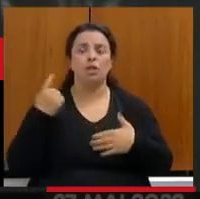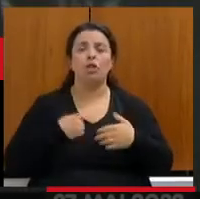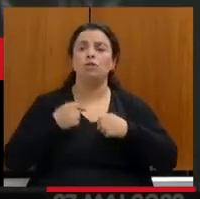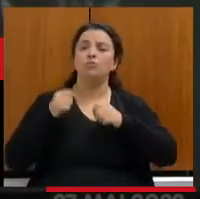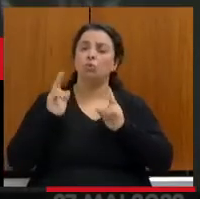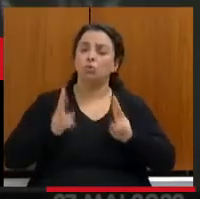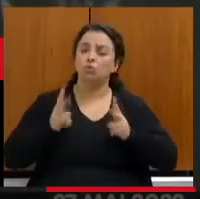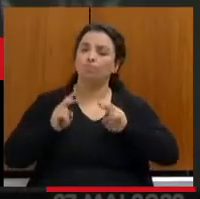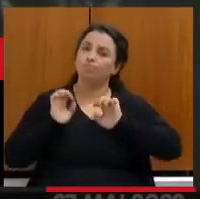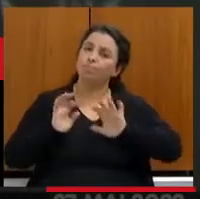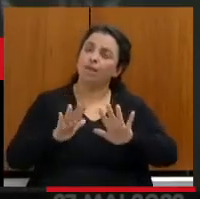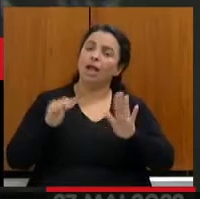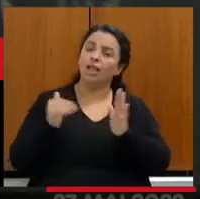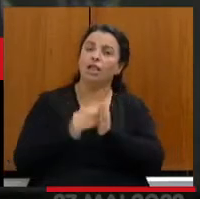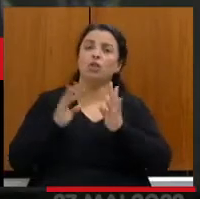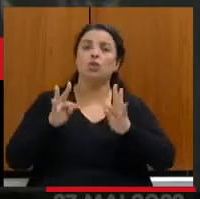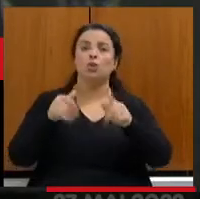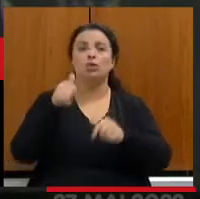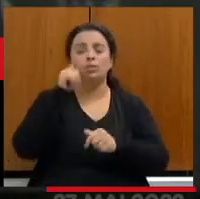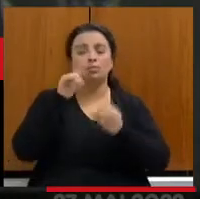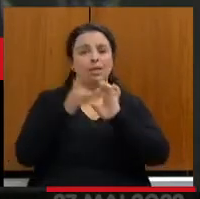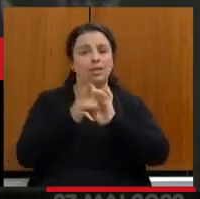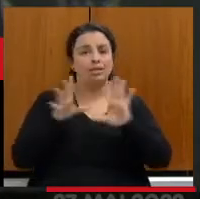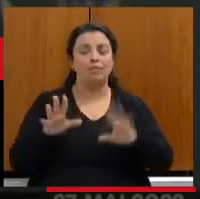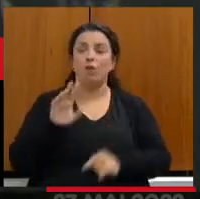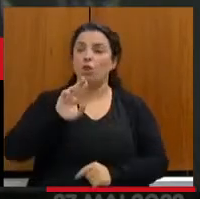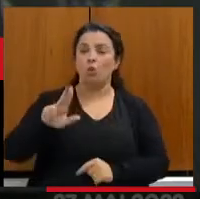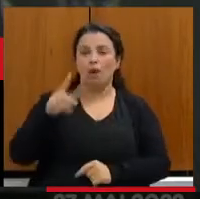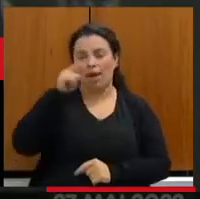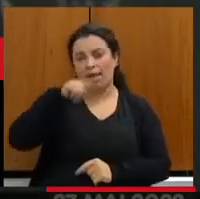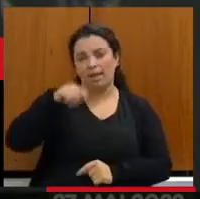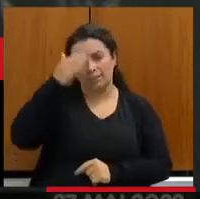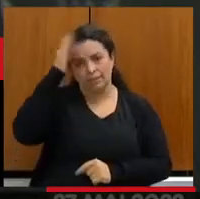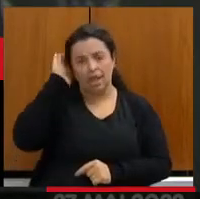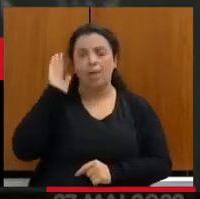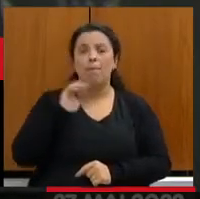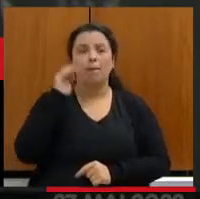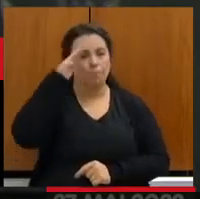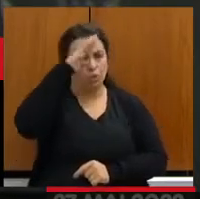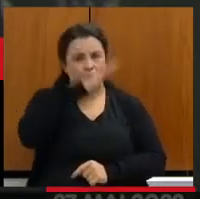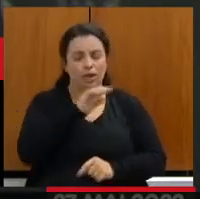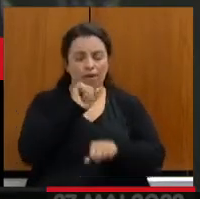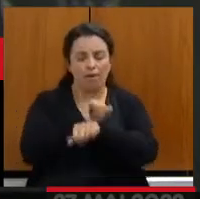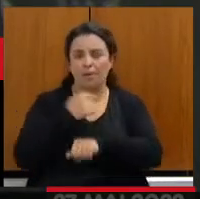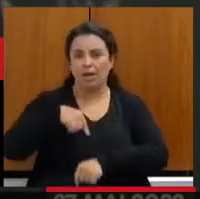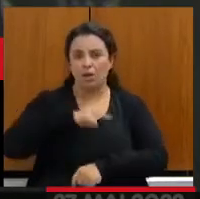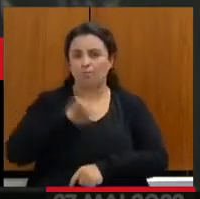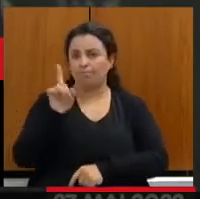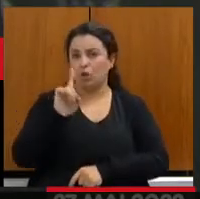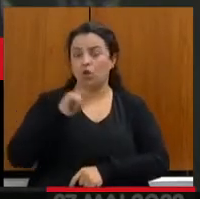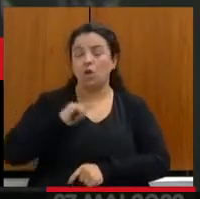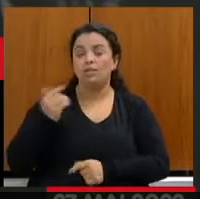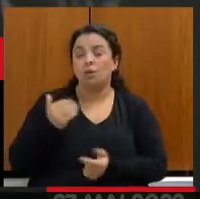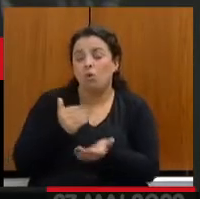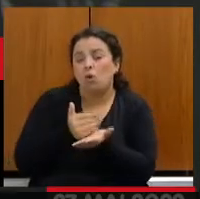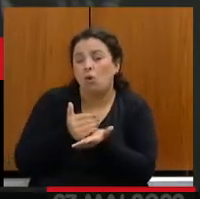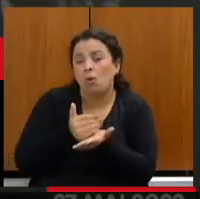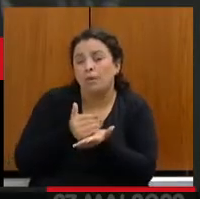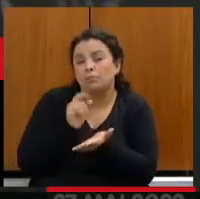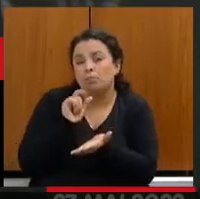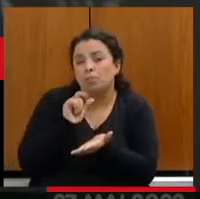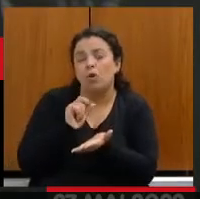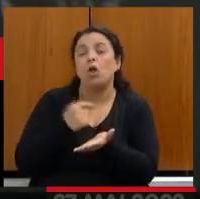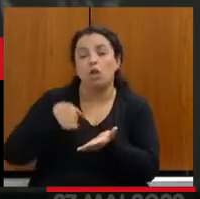todas sejamos livres e não vai ser o Zema e não vai ser o bolsonaro que vai nos parar nós Nem começamos nós vamos continuar a nossa